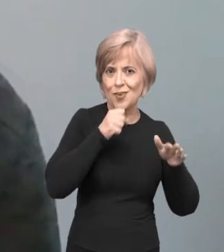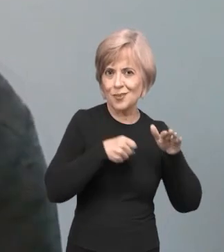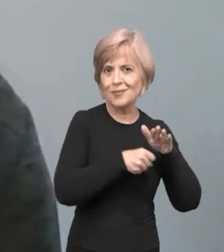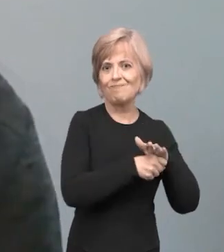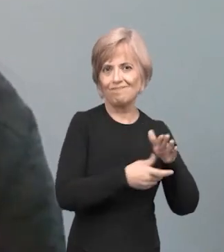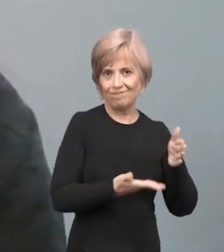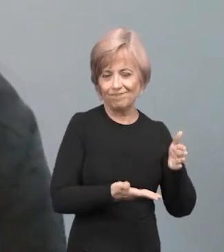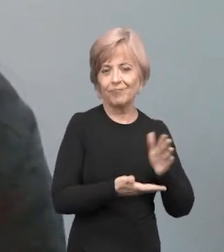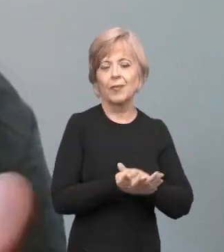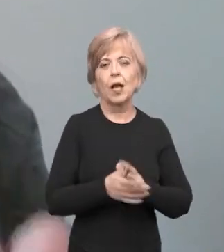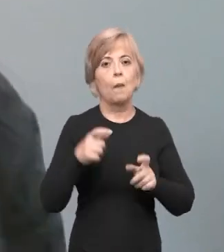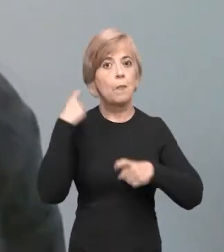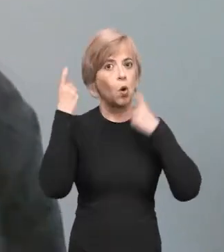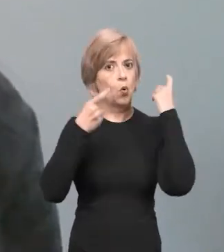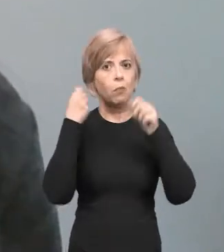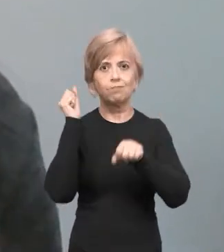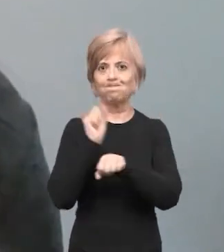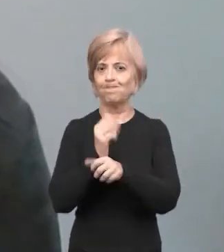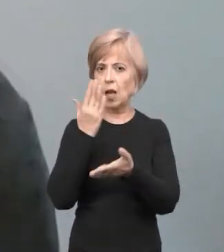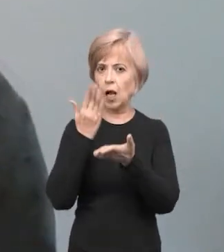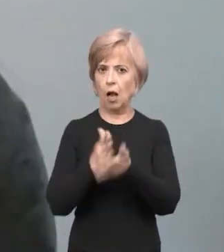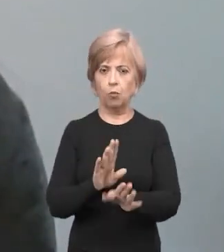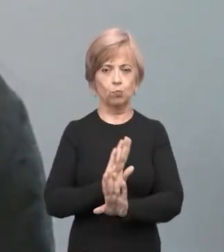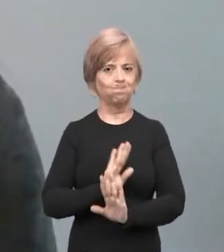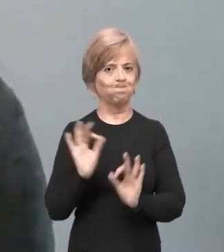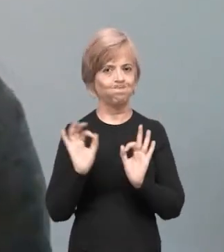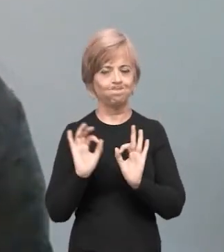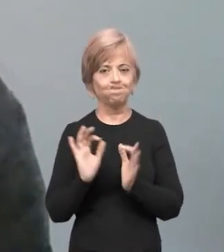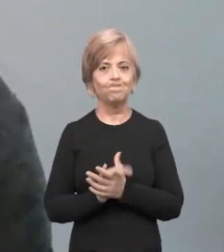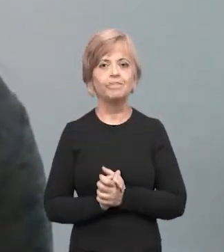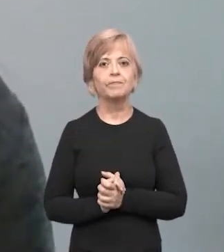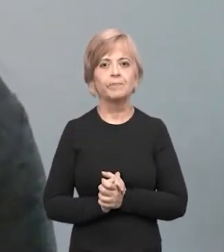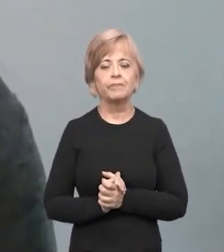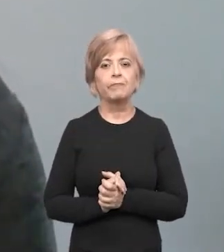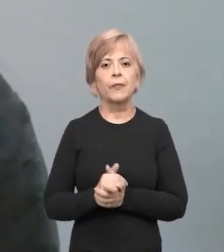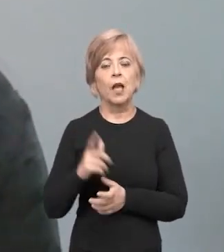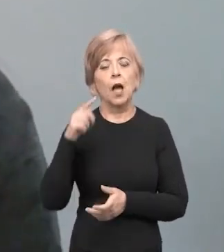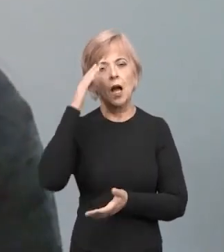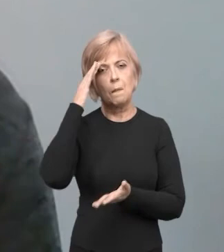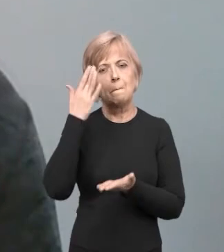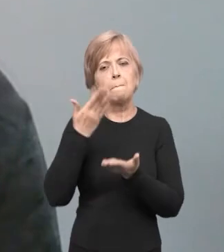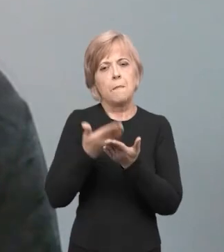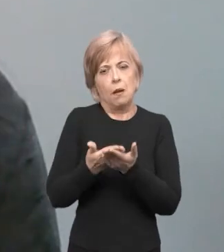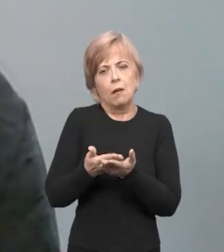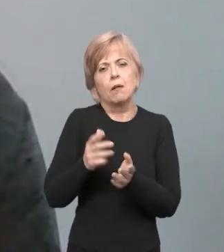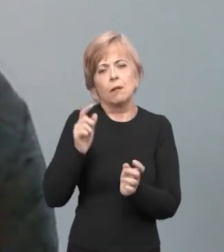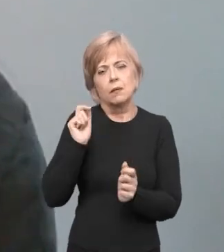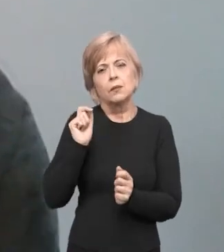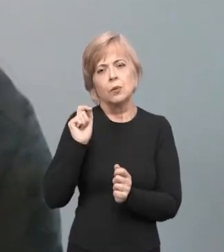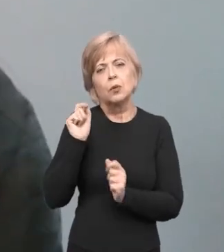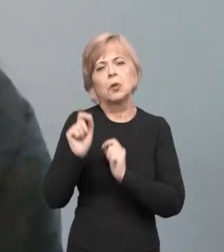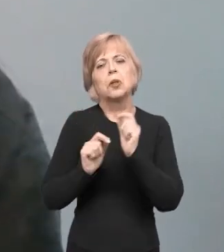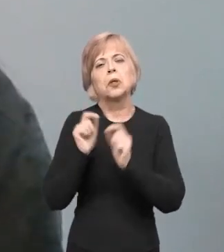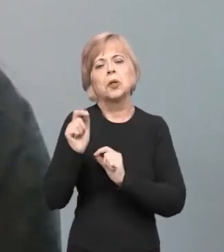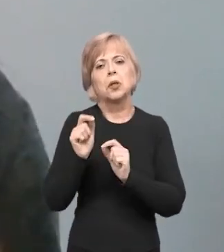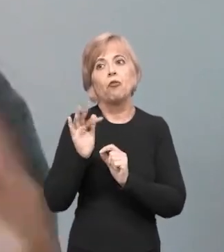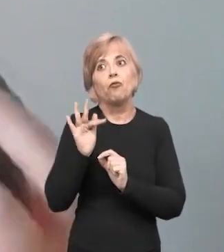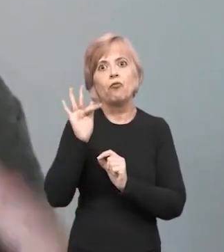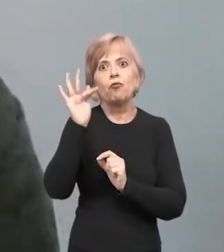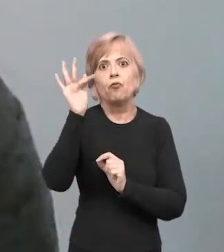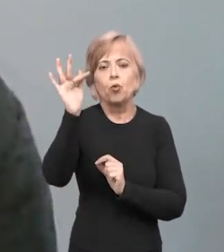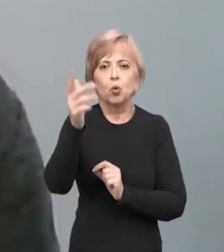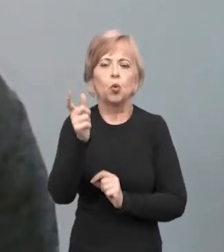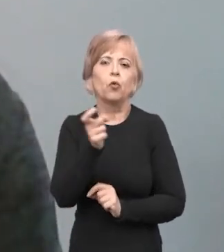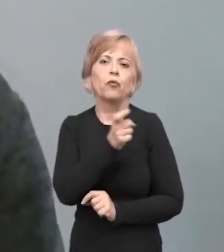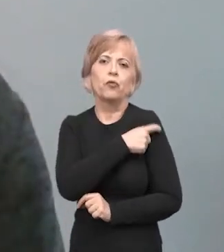instituições, assim, a nossa preocupação ainda não parou, né? Acredito que somente com quando